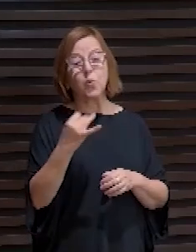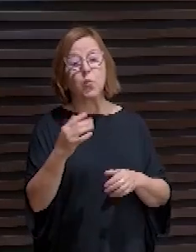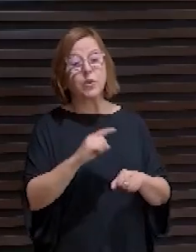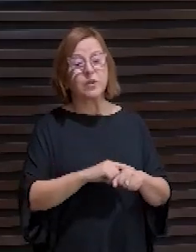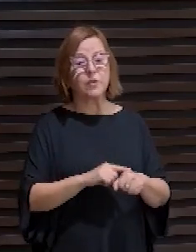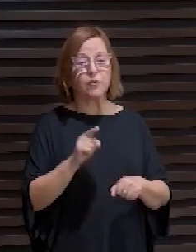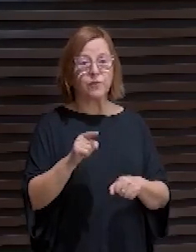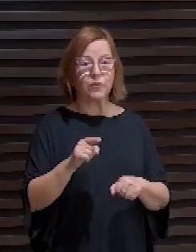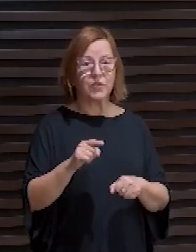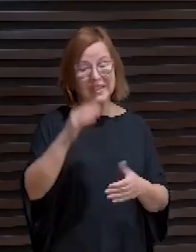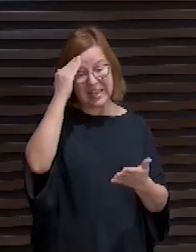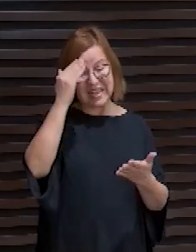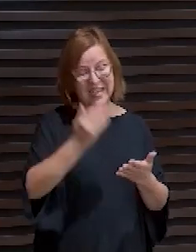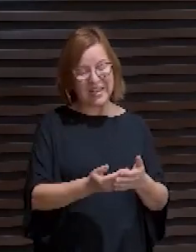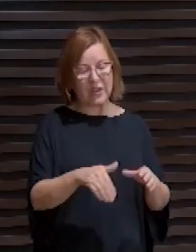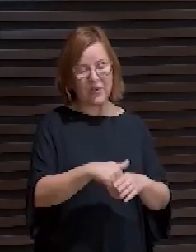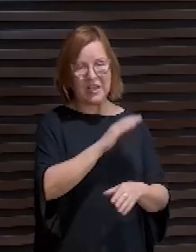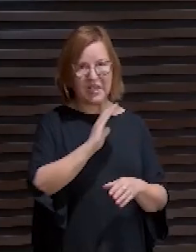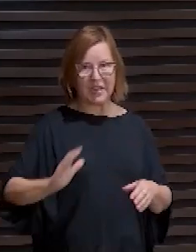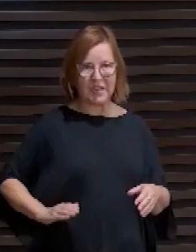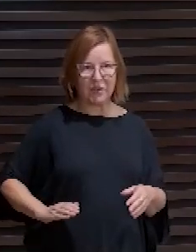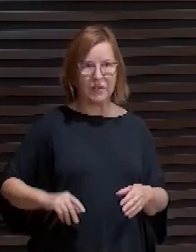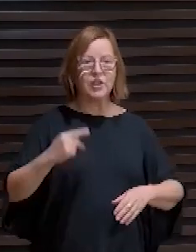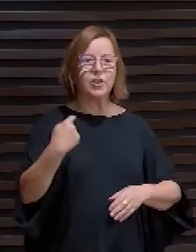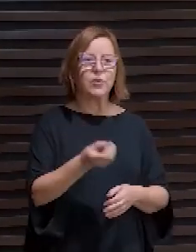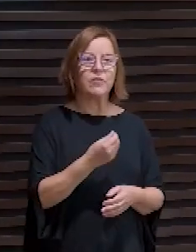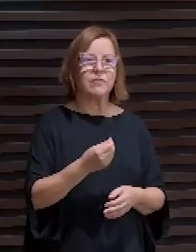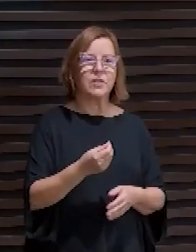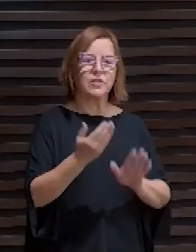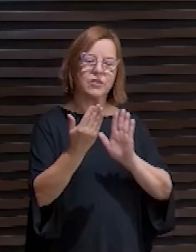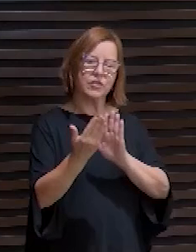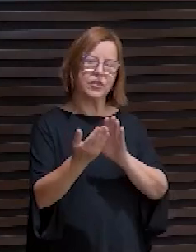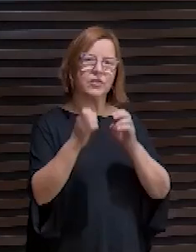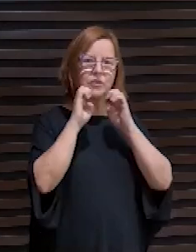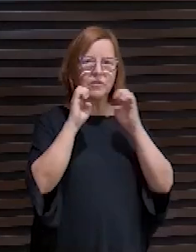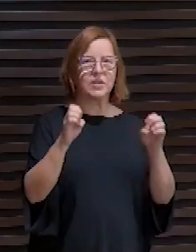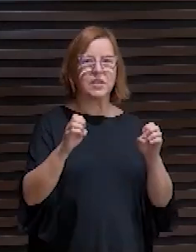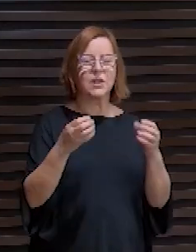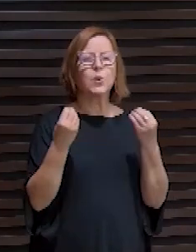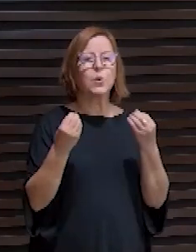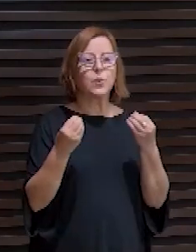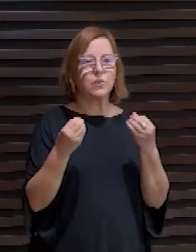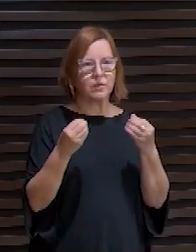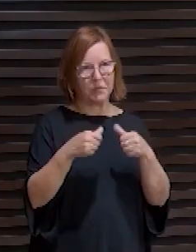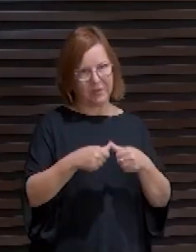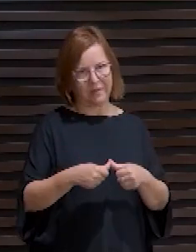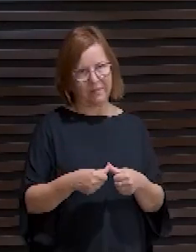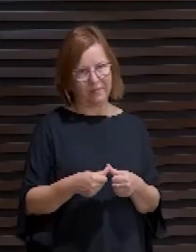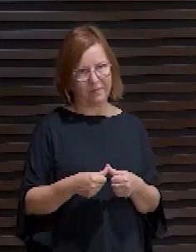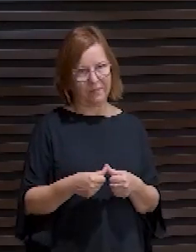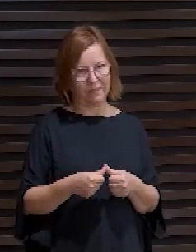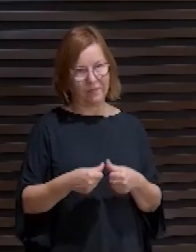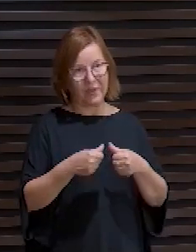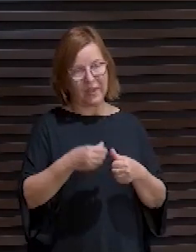está a sua vida, como está a minha vida diante do Evangelho que nós conhecemos? Essa é uma reflexão, uma aplicação